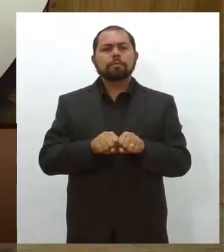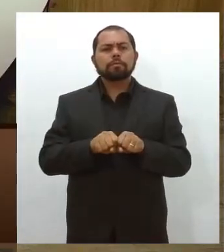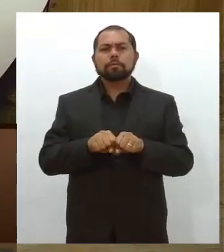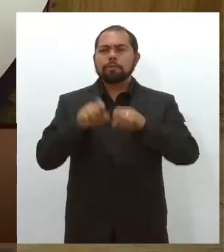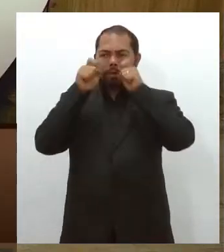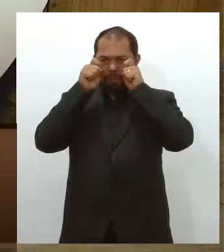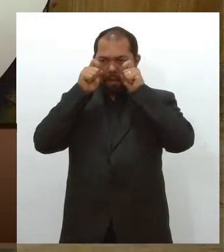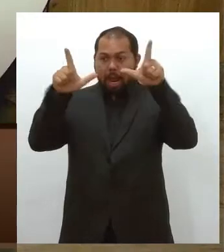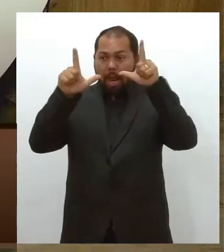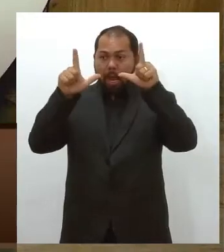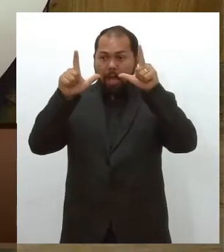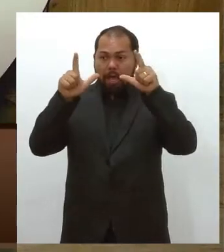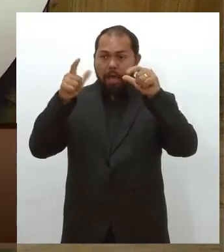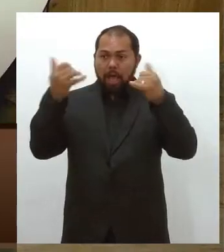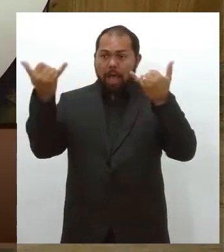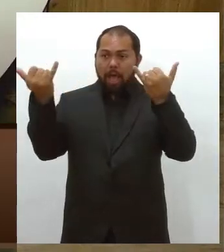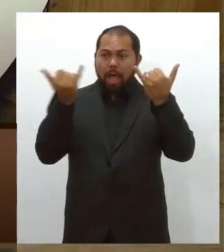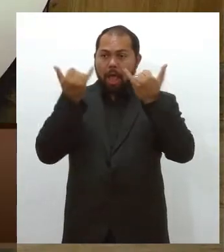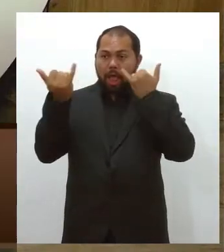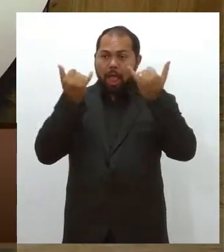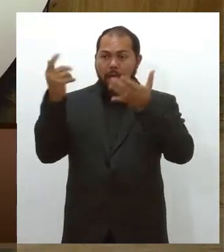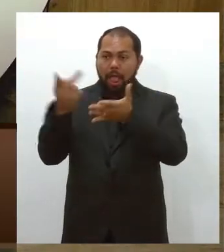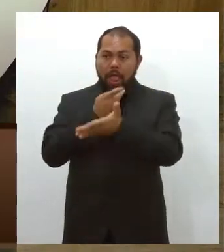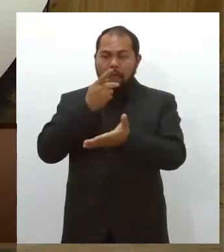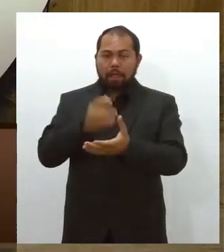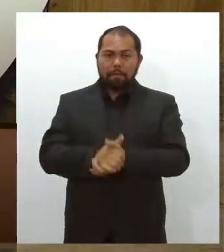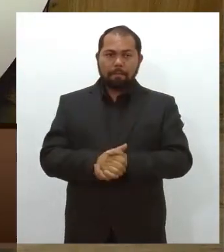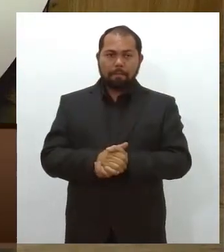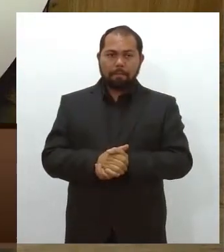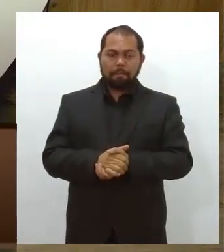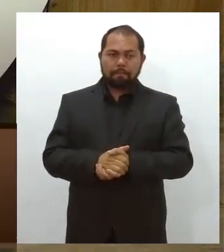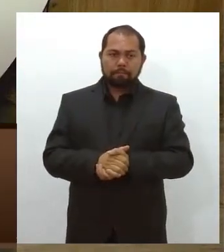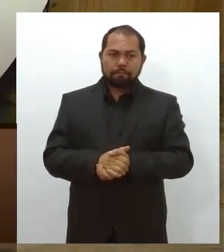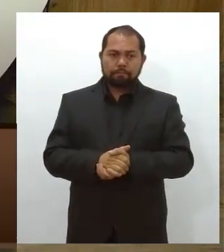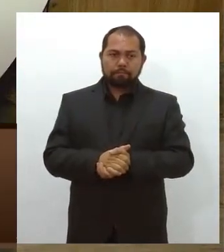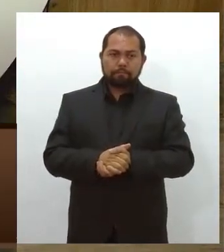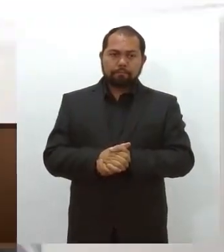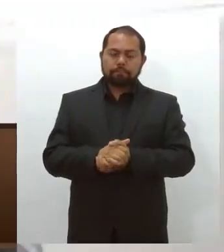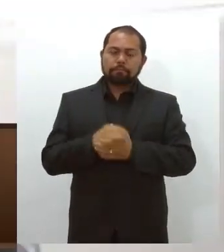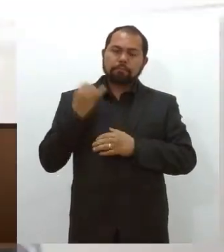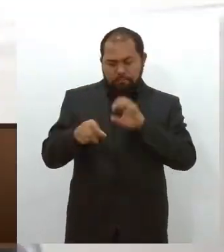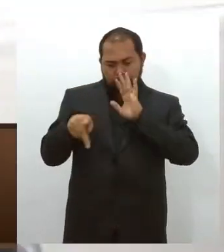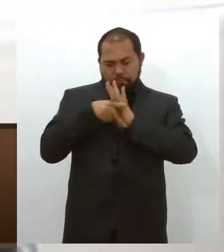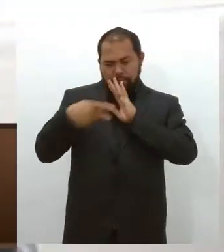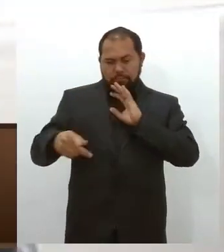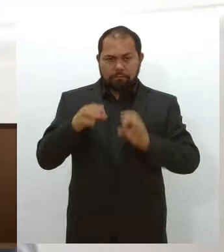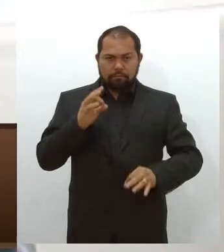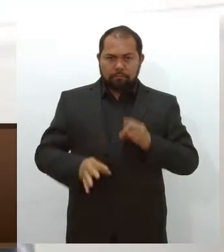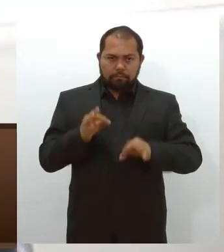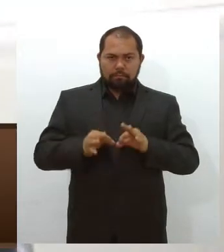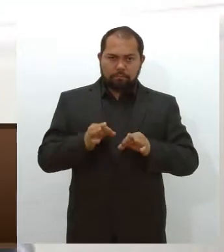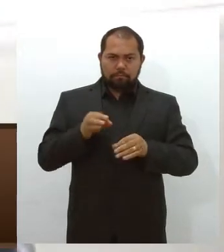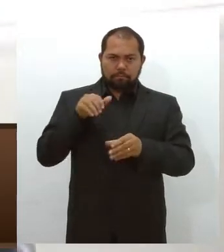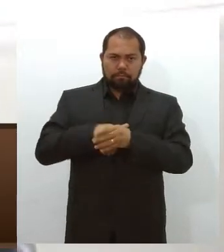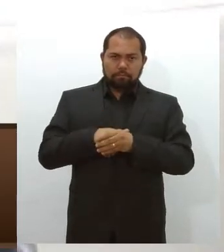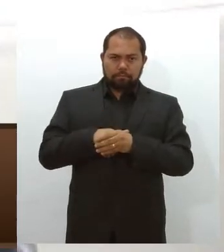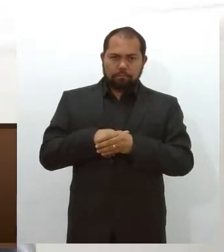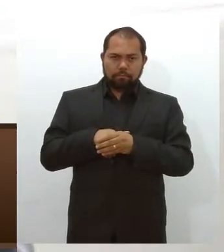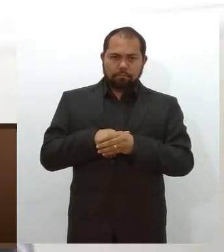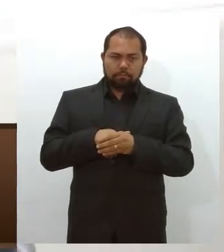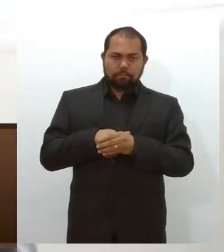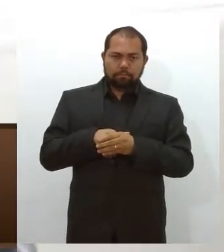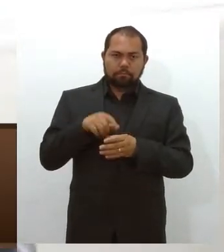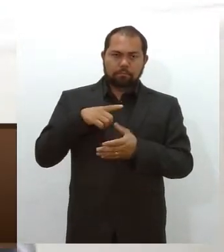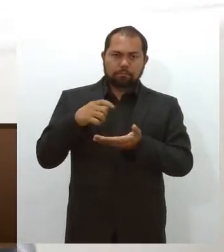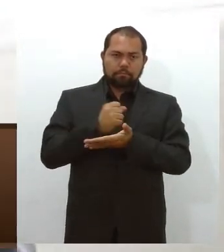gente. Bom, é importante esse sistema porque é um sistema da Justiça Eleitoral, pode ser acessado